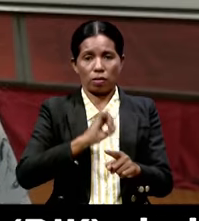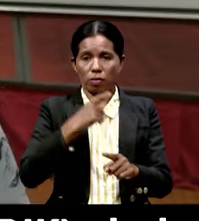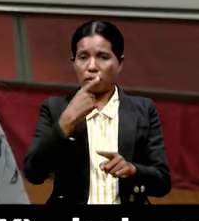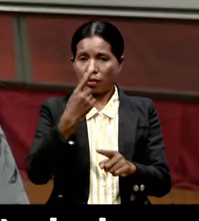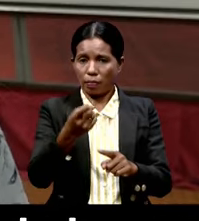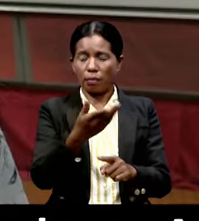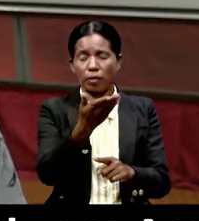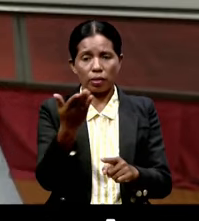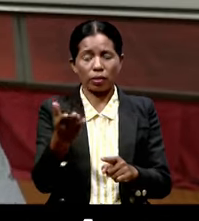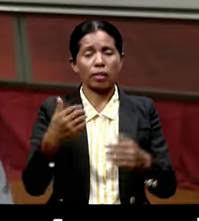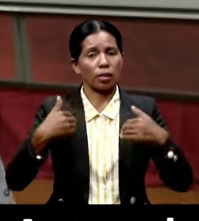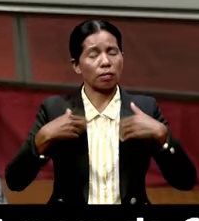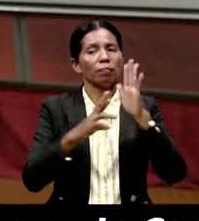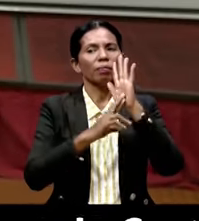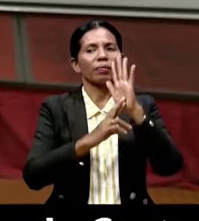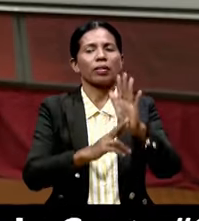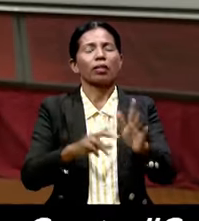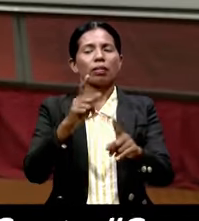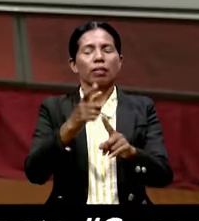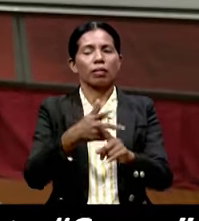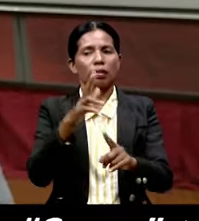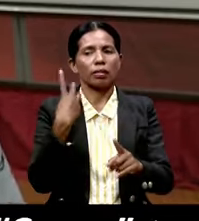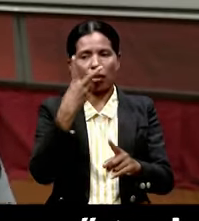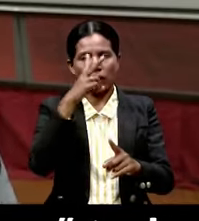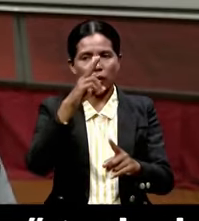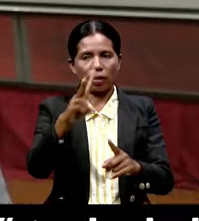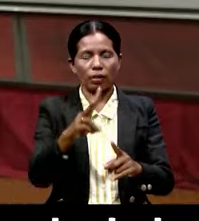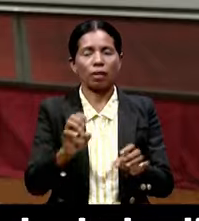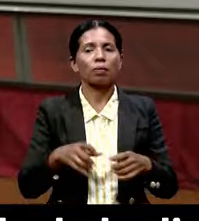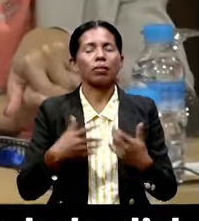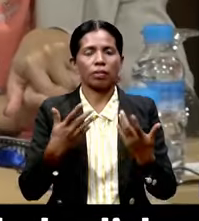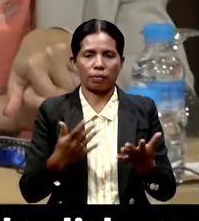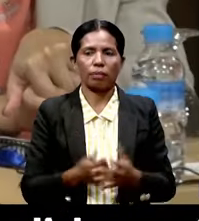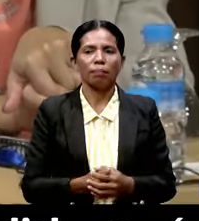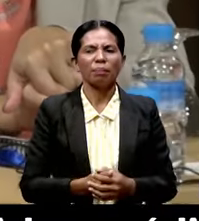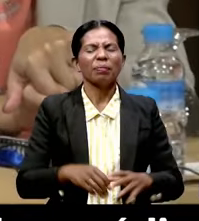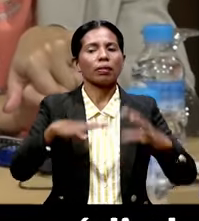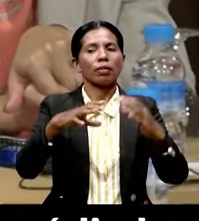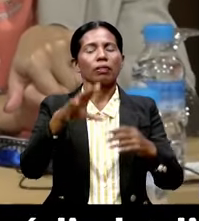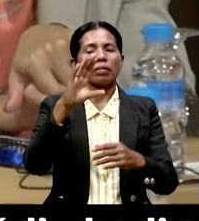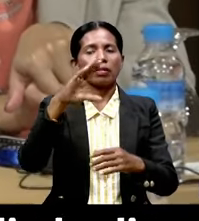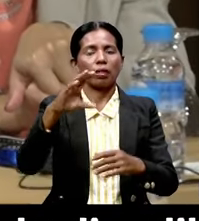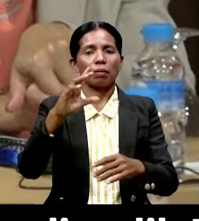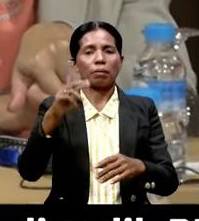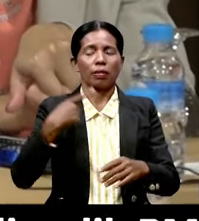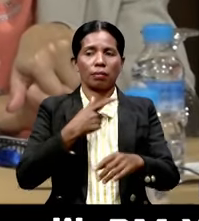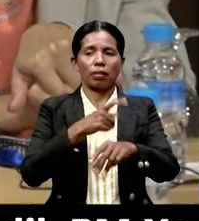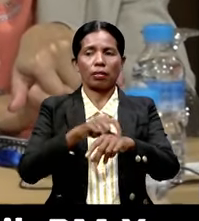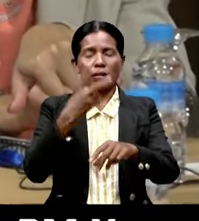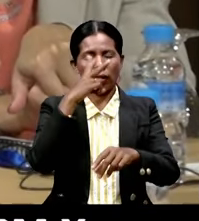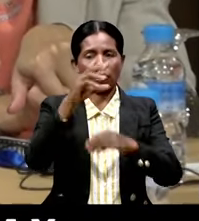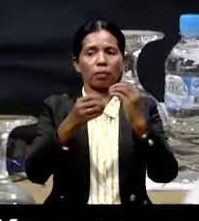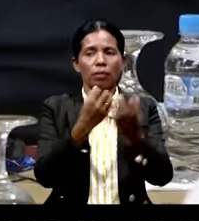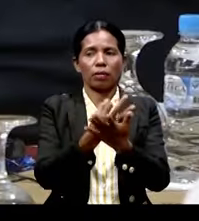se iha relatório ba segundo trimestre ita se hareta nia desempenho hansa. Antes ne comisão se Parlamento Nacional ne betrata assunto finanças